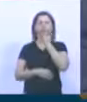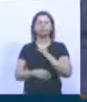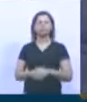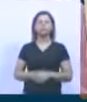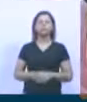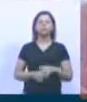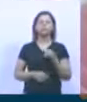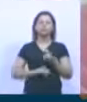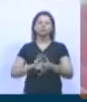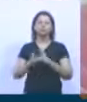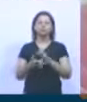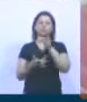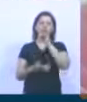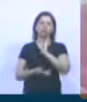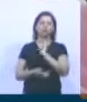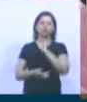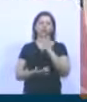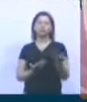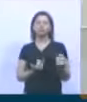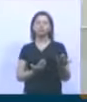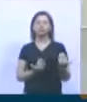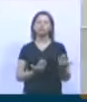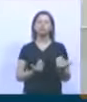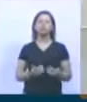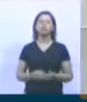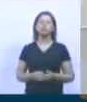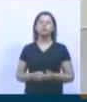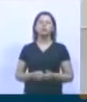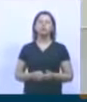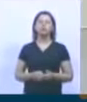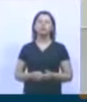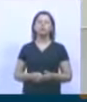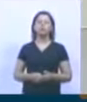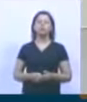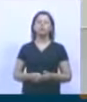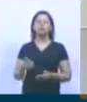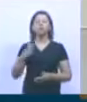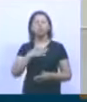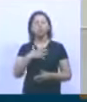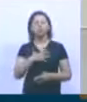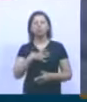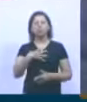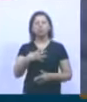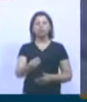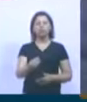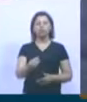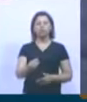man? O que Jesus disse para este jovem? My son. Meu filho.